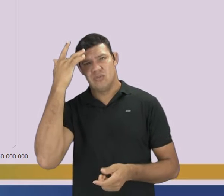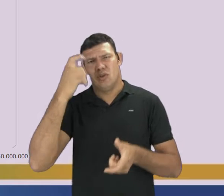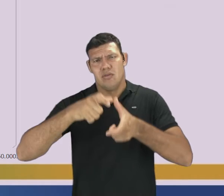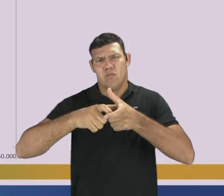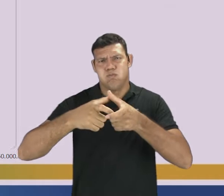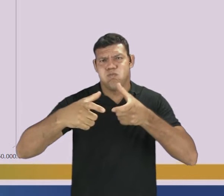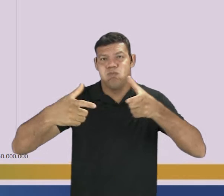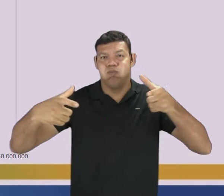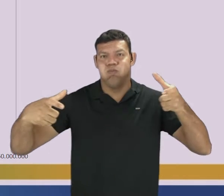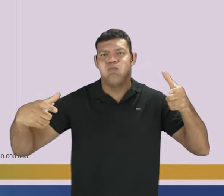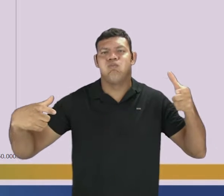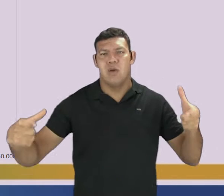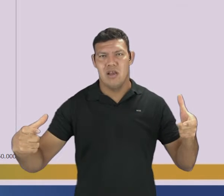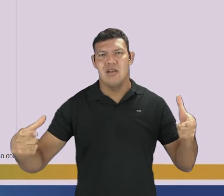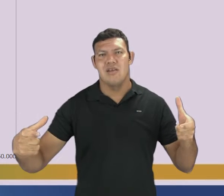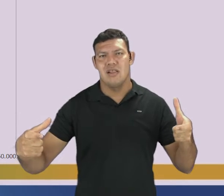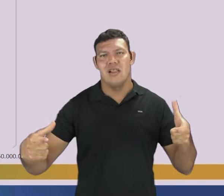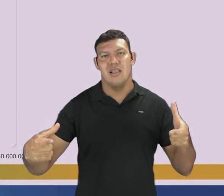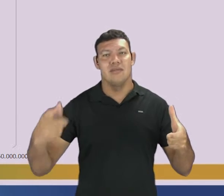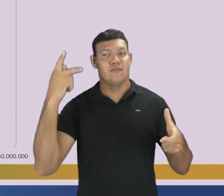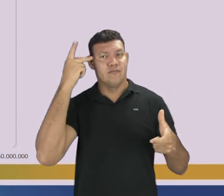por exemplo, tem uma população de